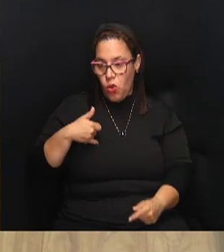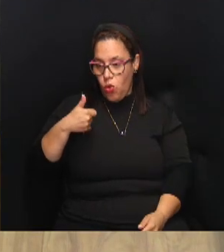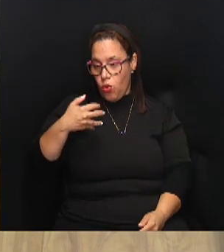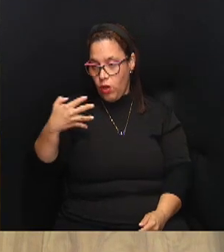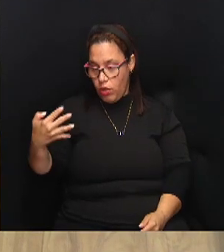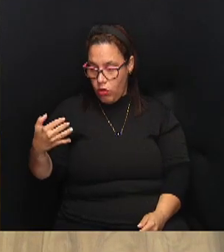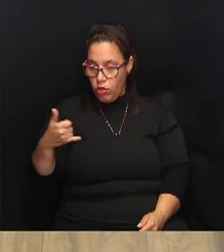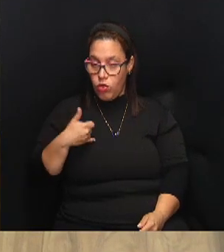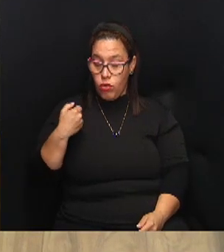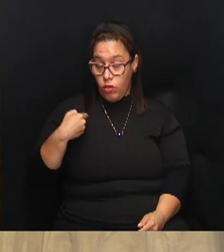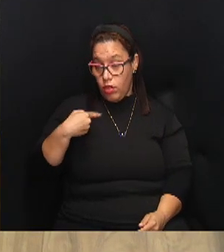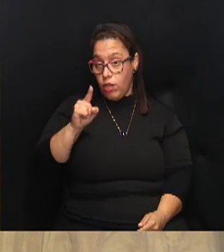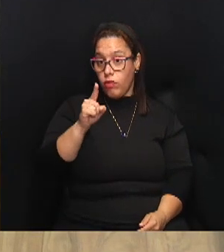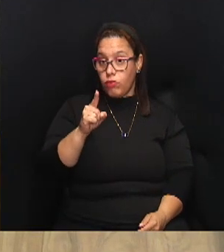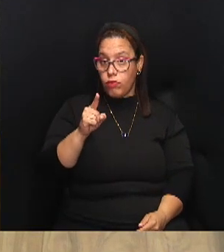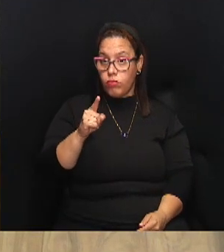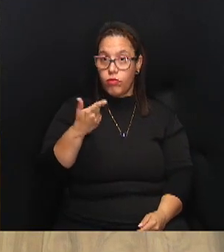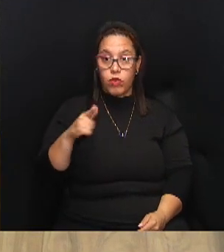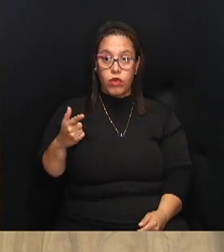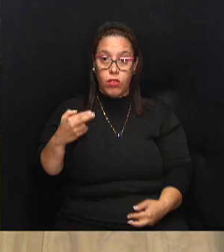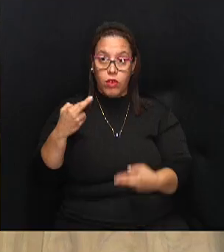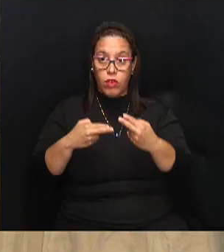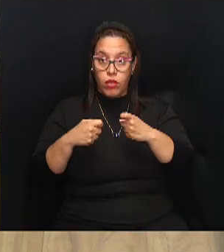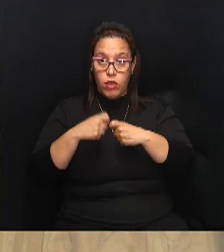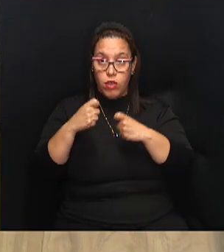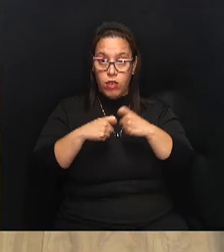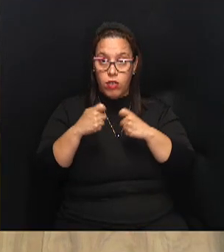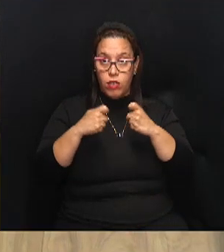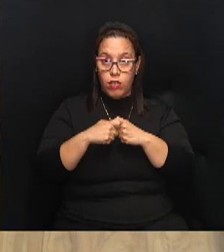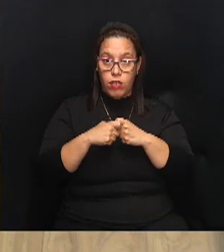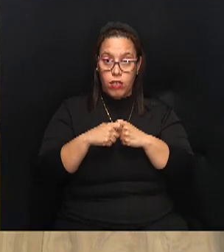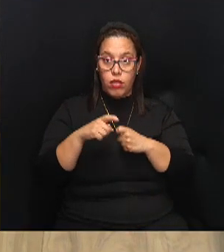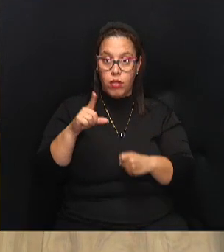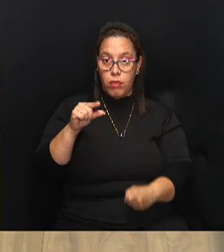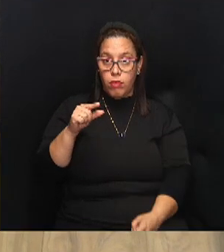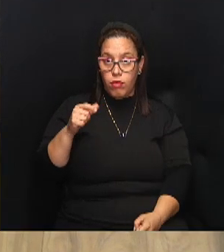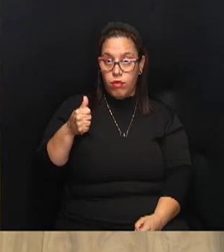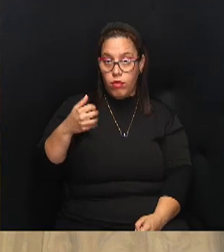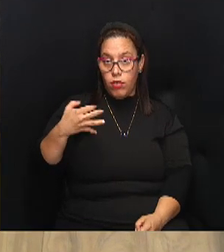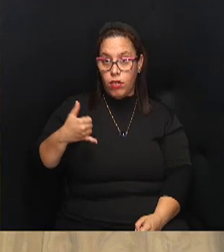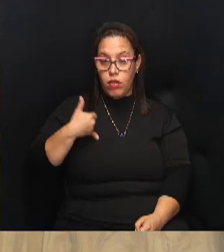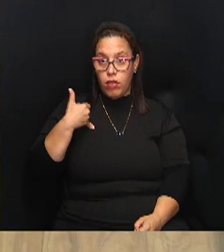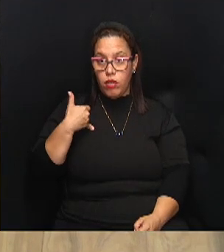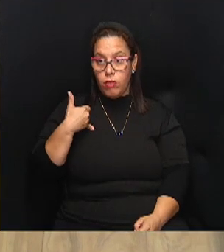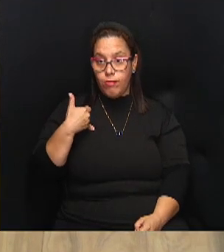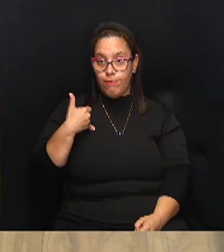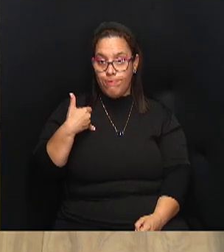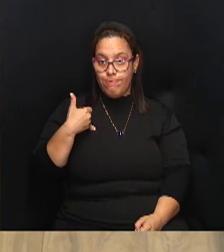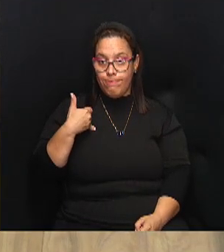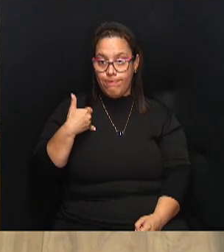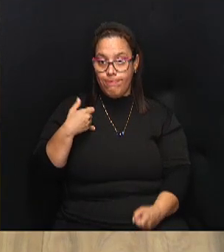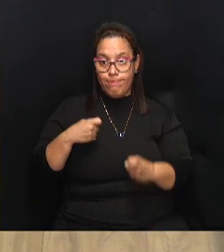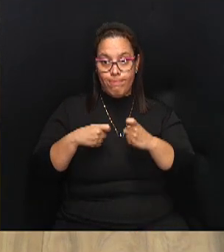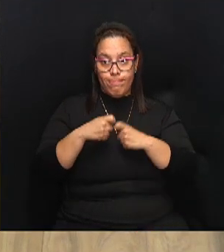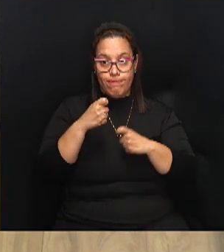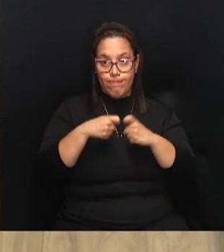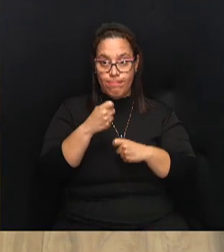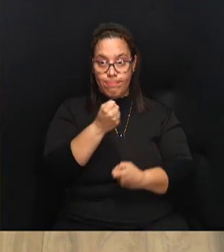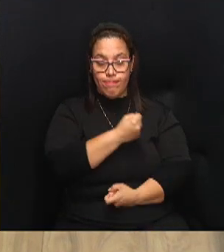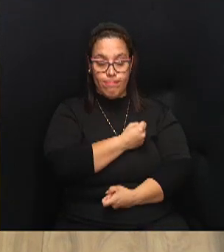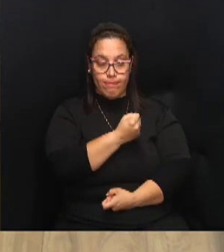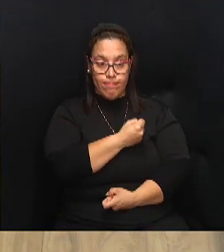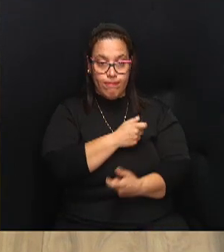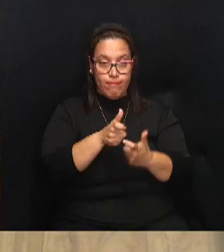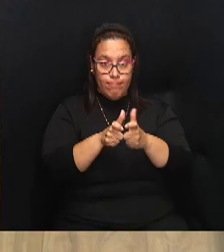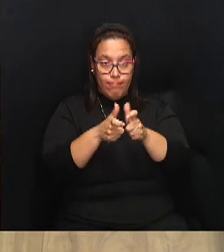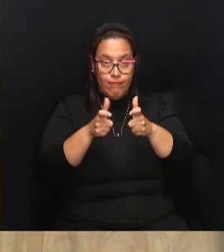frequentava, mantinha relação sexual, chegava em casa, menor de 14, estupro de vulnerável. Então o número de estupros